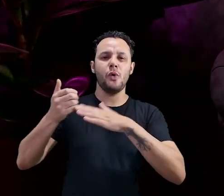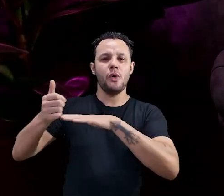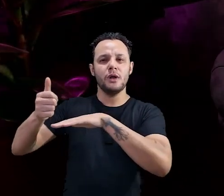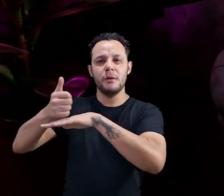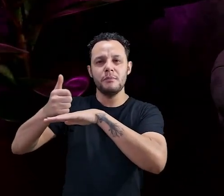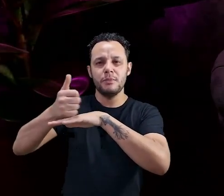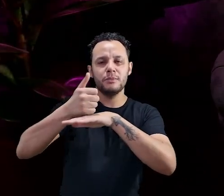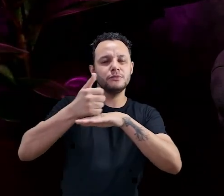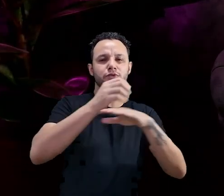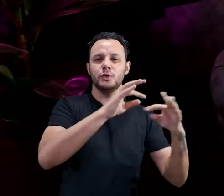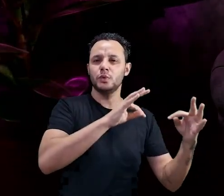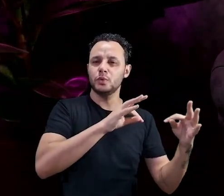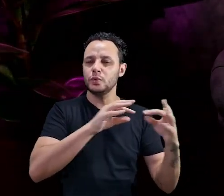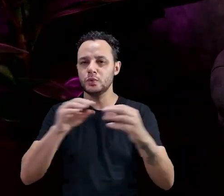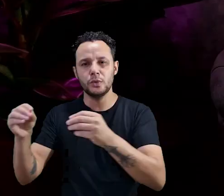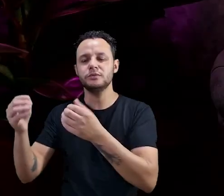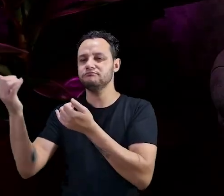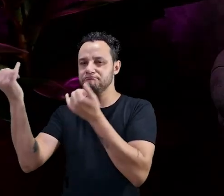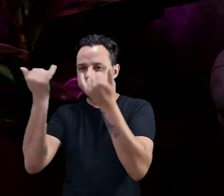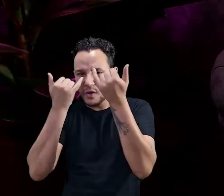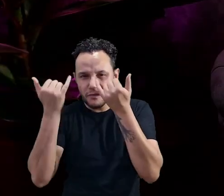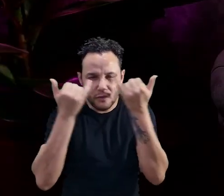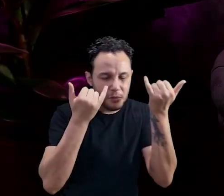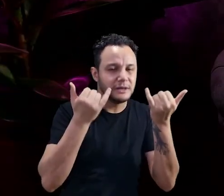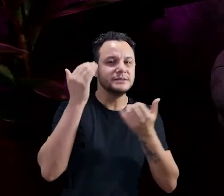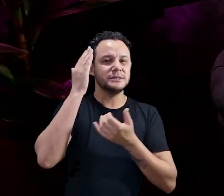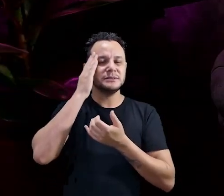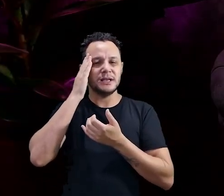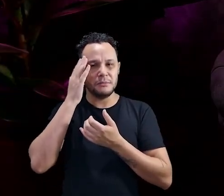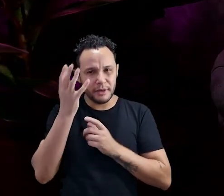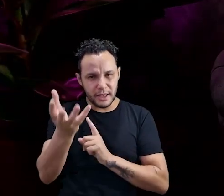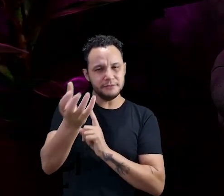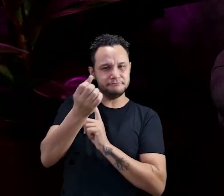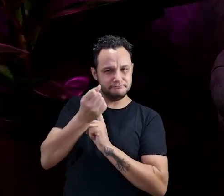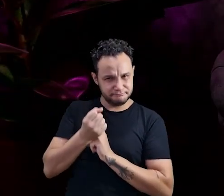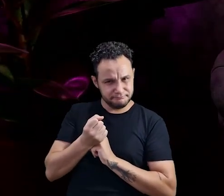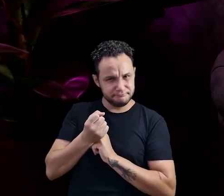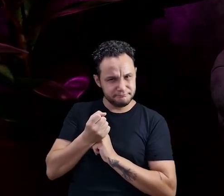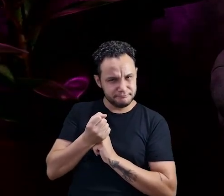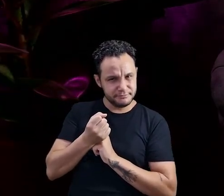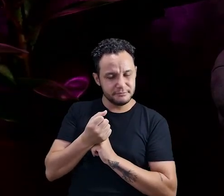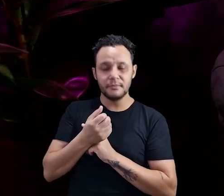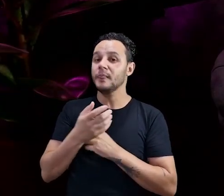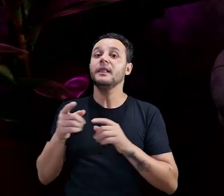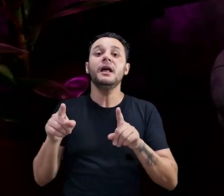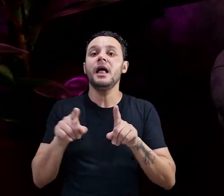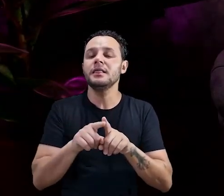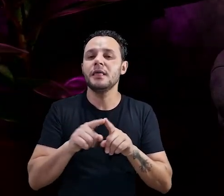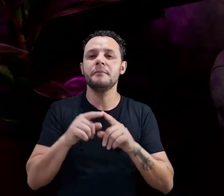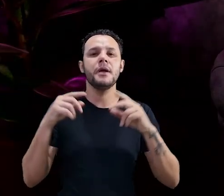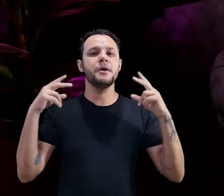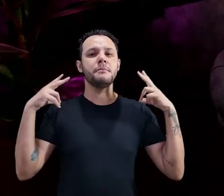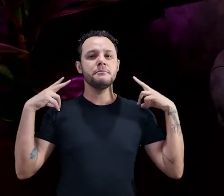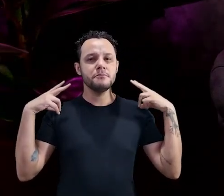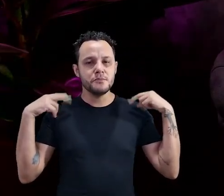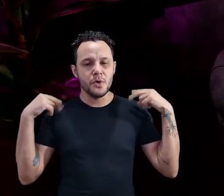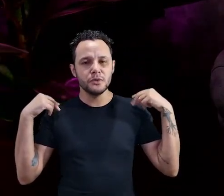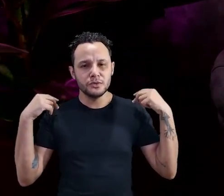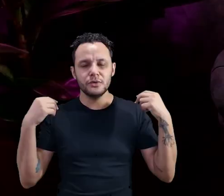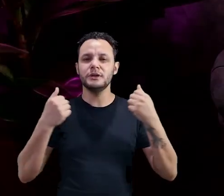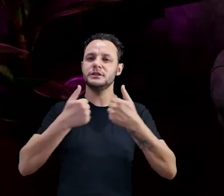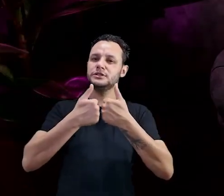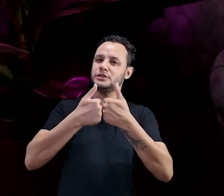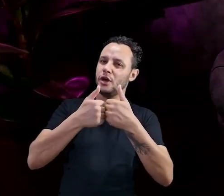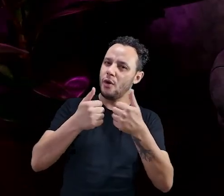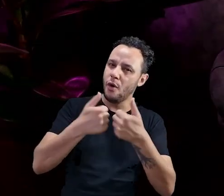que vai trabalhar na merenda, todo mundo precisa saber quais são, como acolher. A pessoa que fez o transporte dessa criança